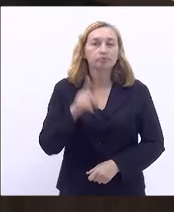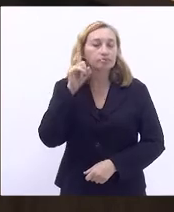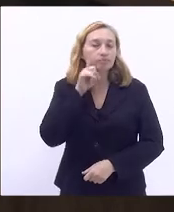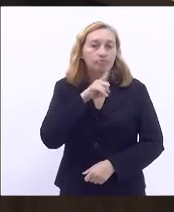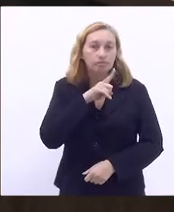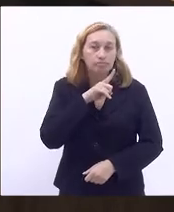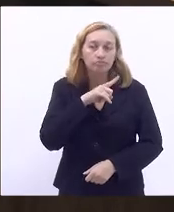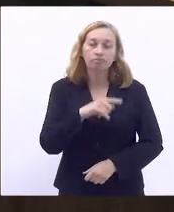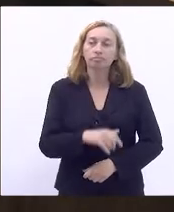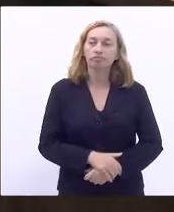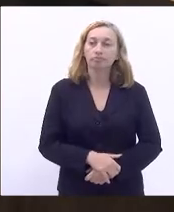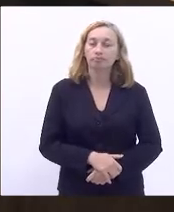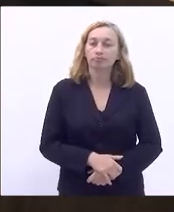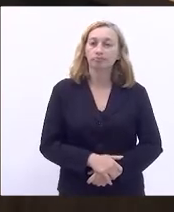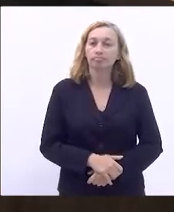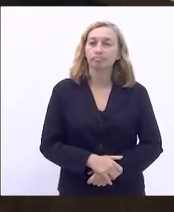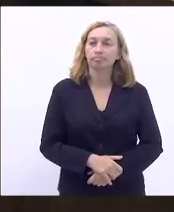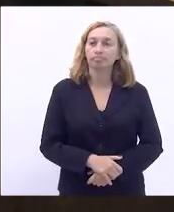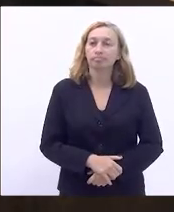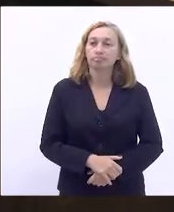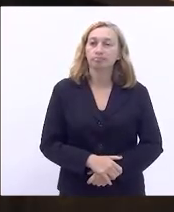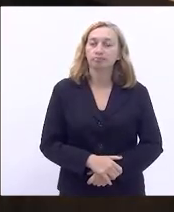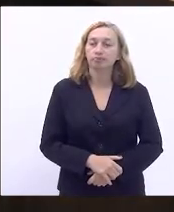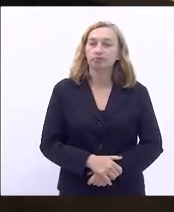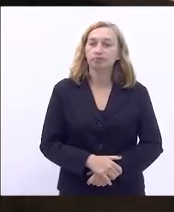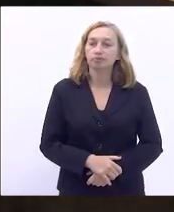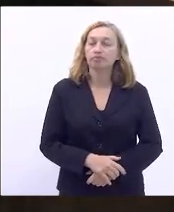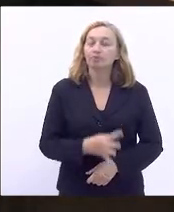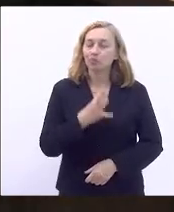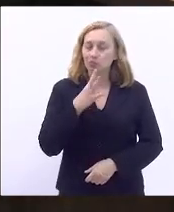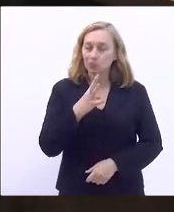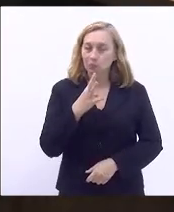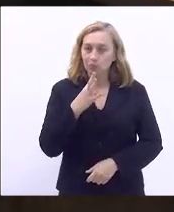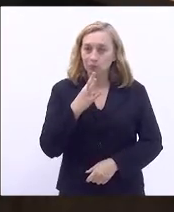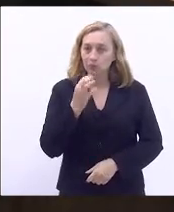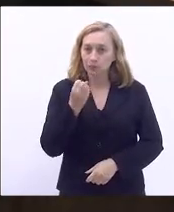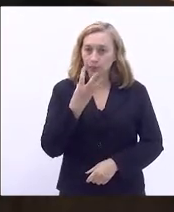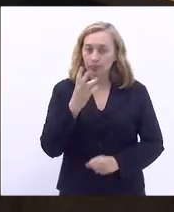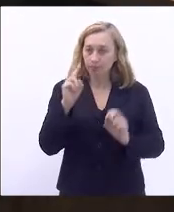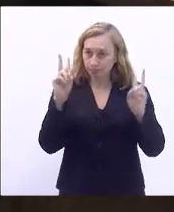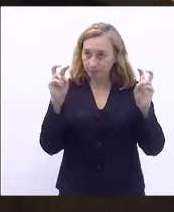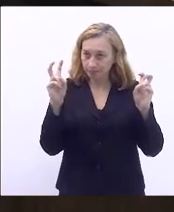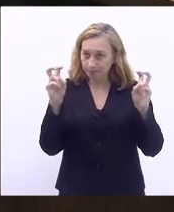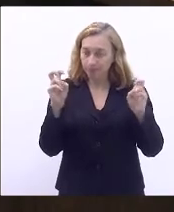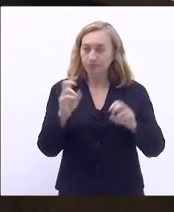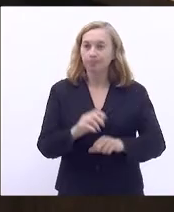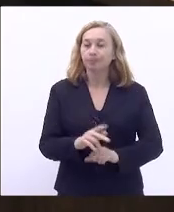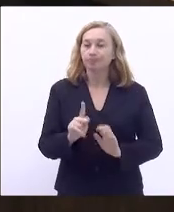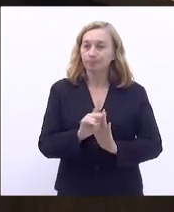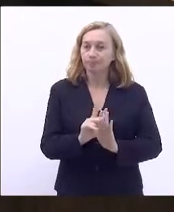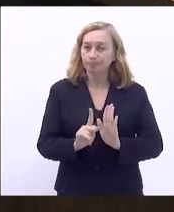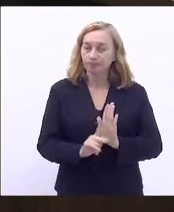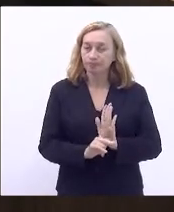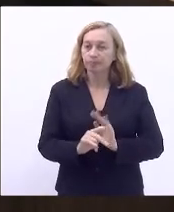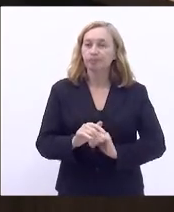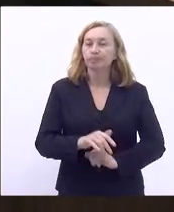da América. Então, sou conhecedor desse projeto.